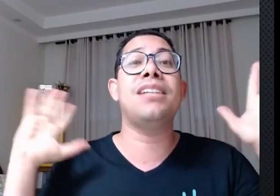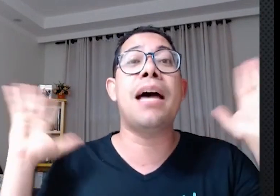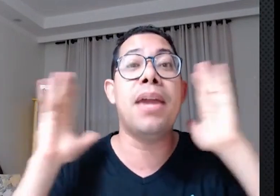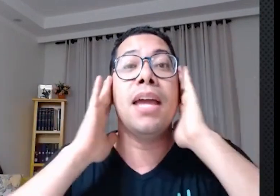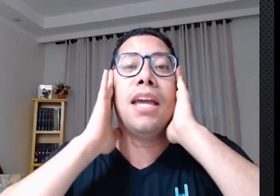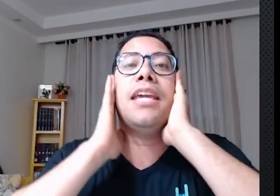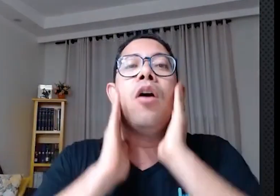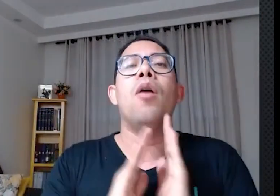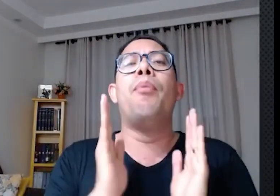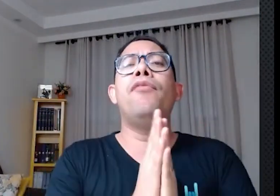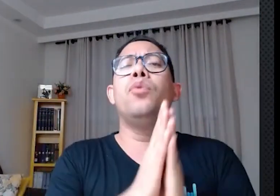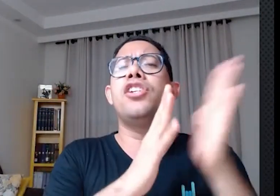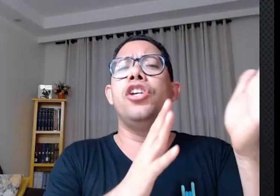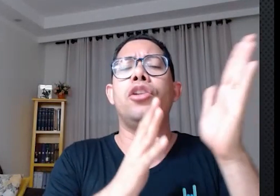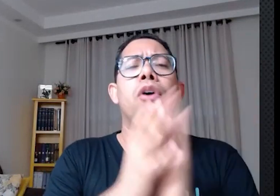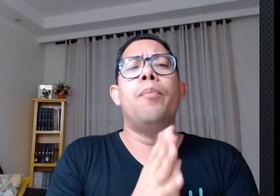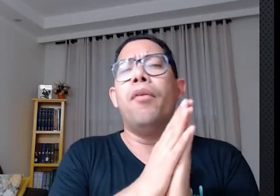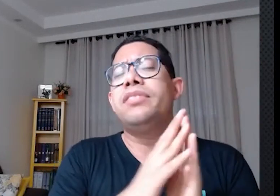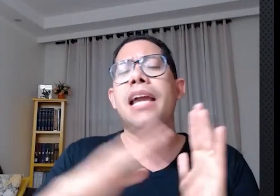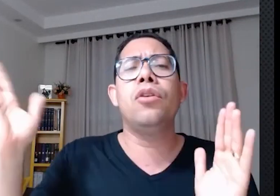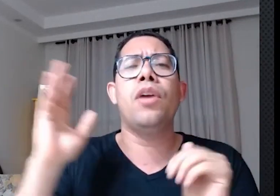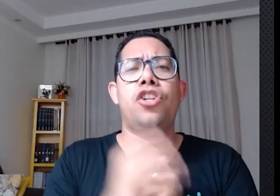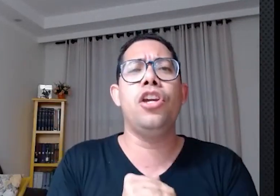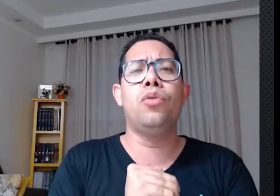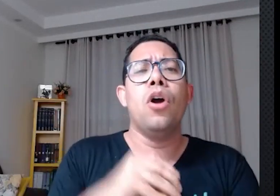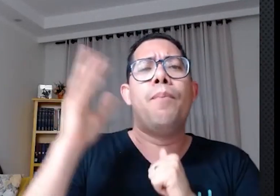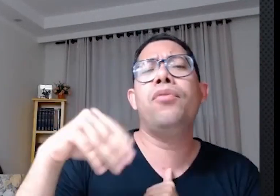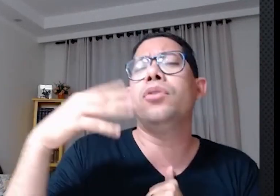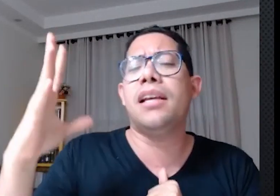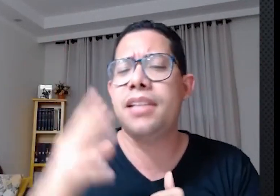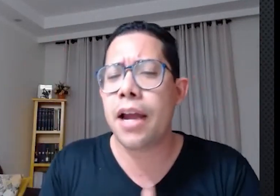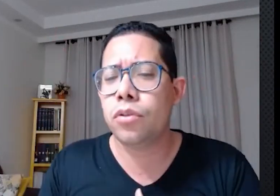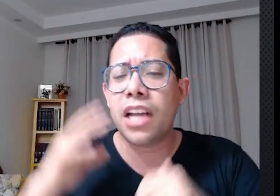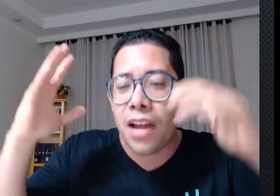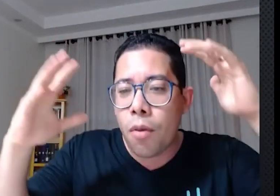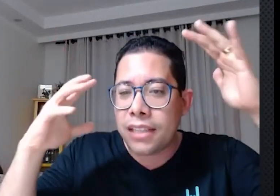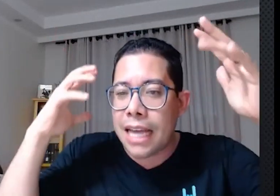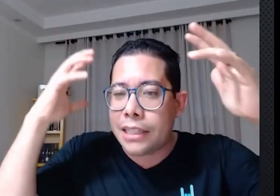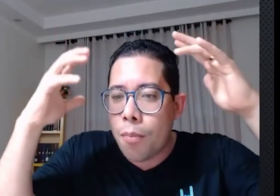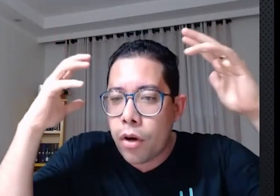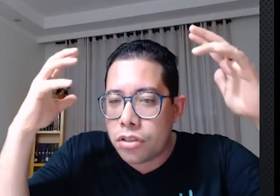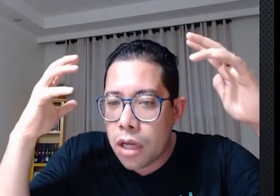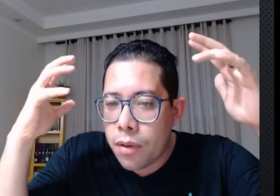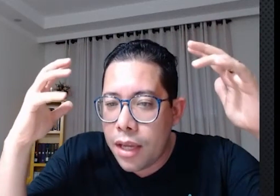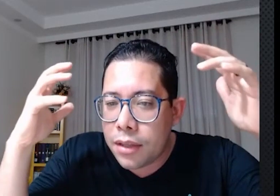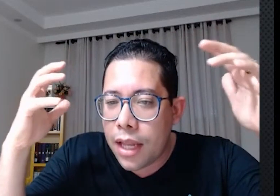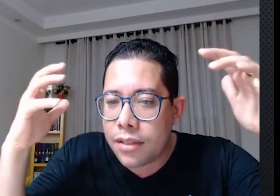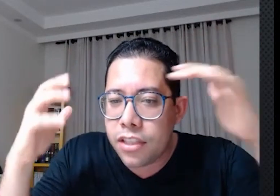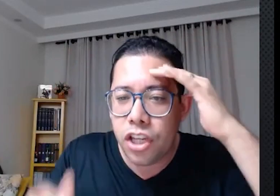Você já vai saber que é o povo no Egito, povo saindo do Egito, povo no deserto. Você já vai começar a ter uma